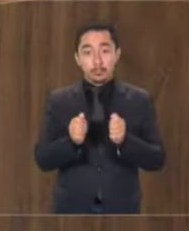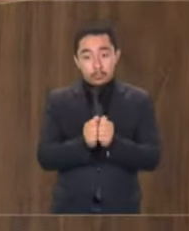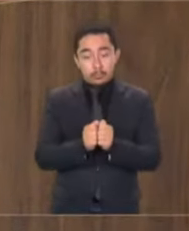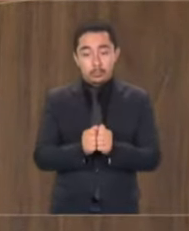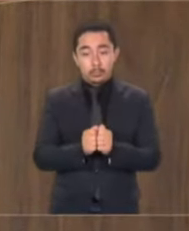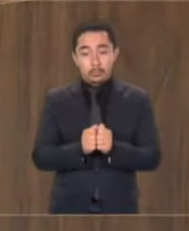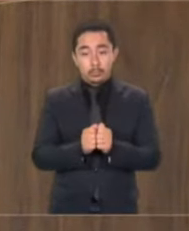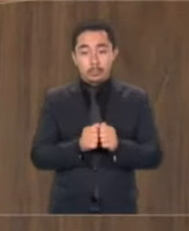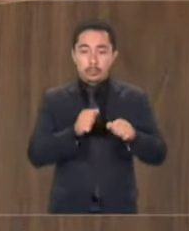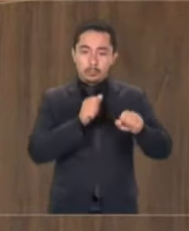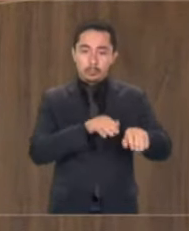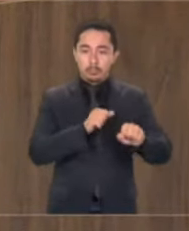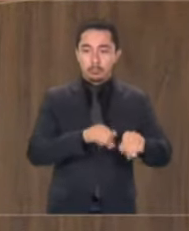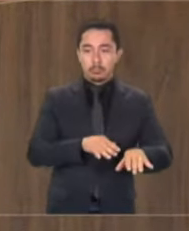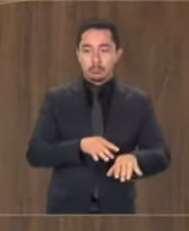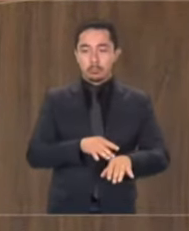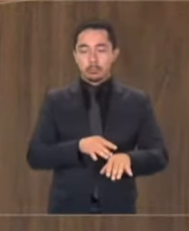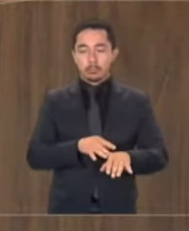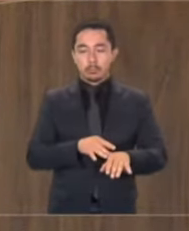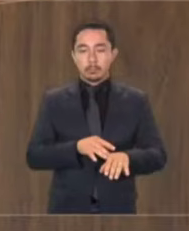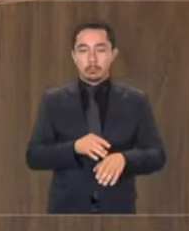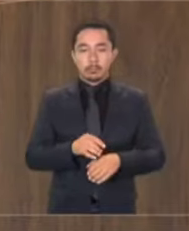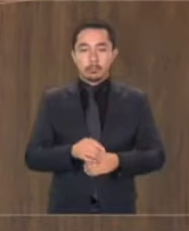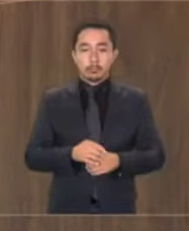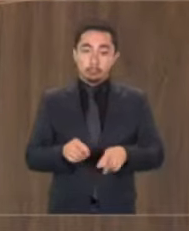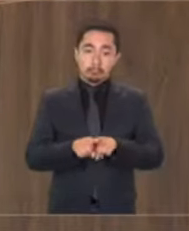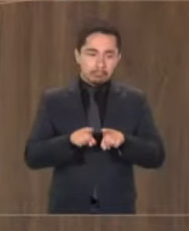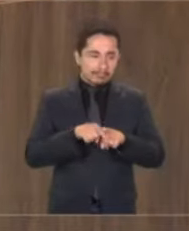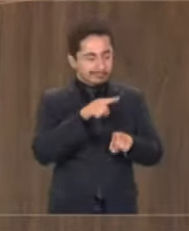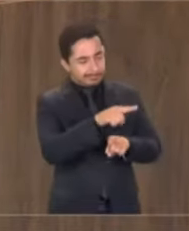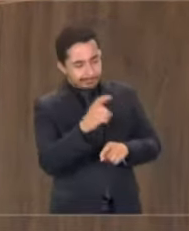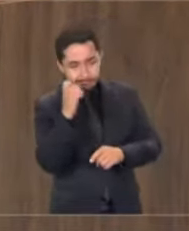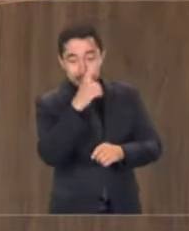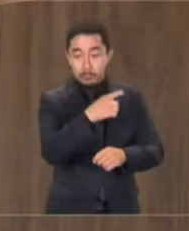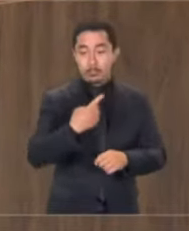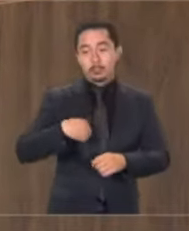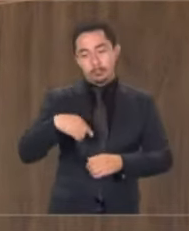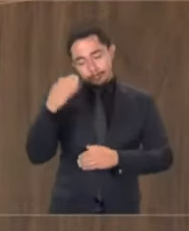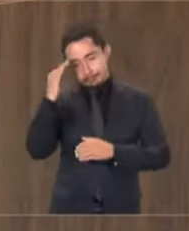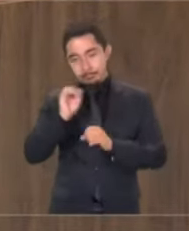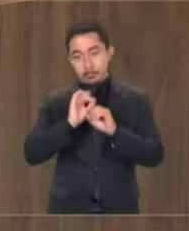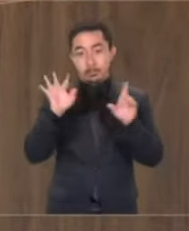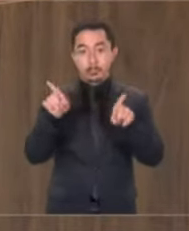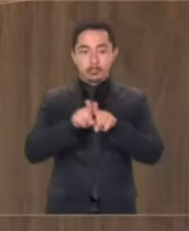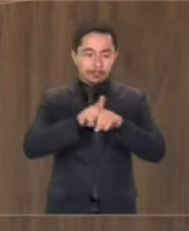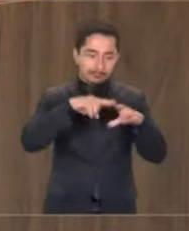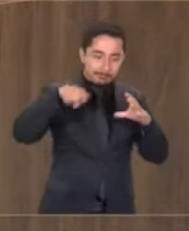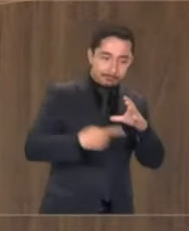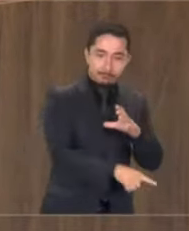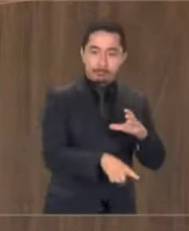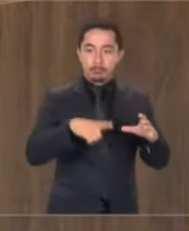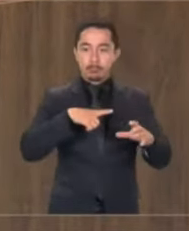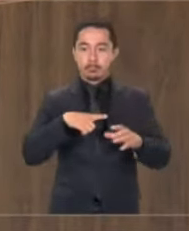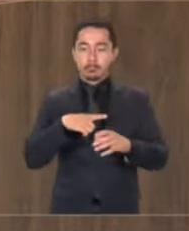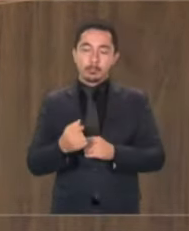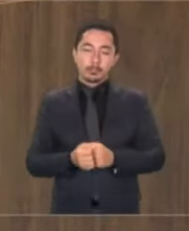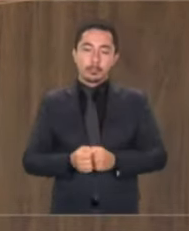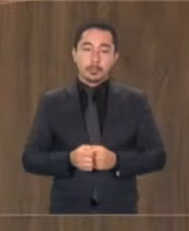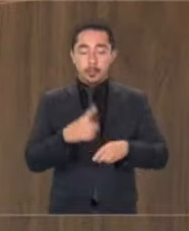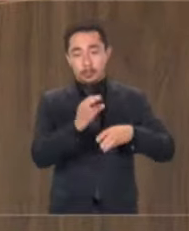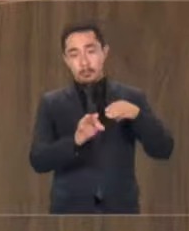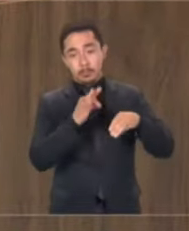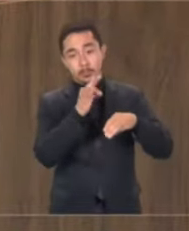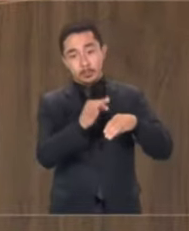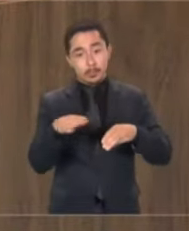setembro. Compreendo a delicadeza do assunto, compreendo a profundidade da resolução que a ministra